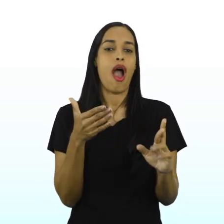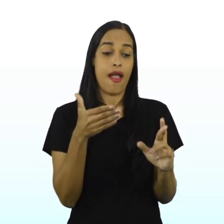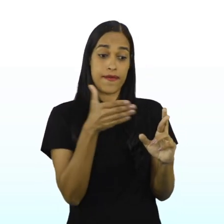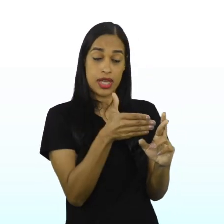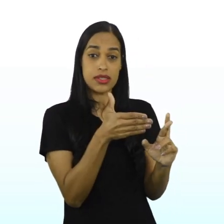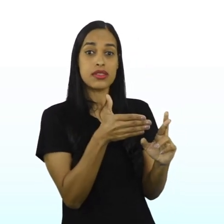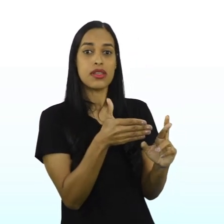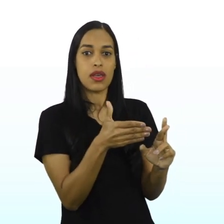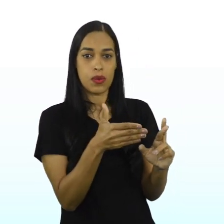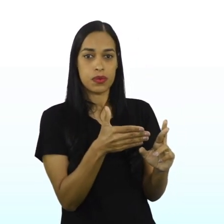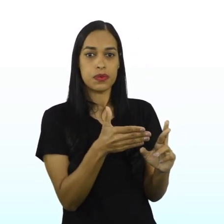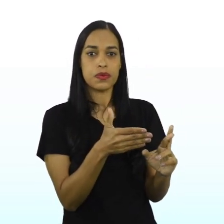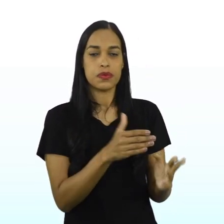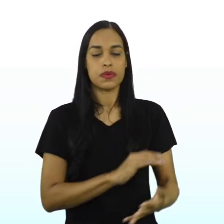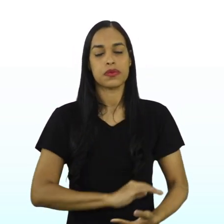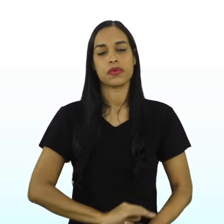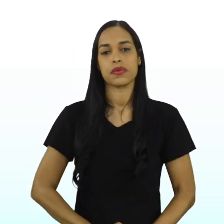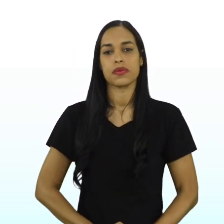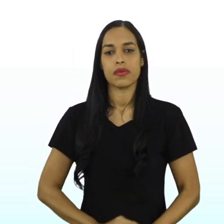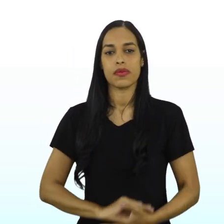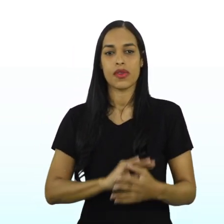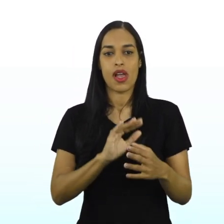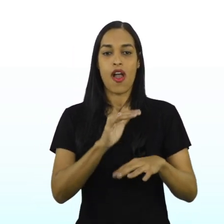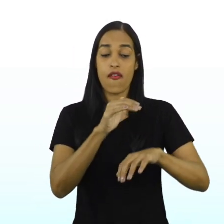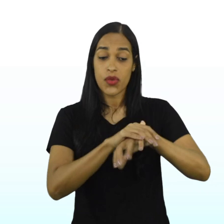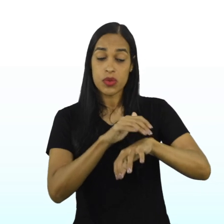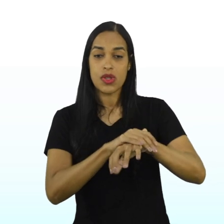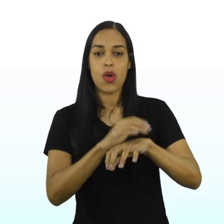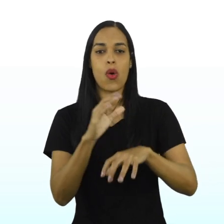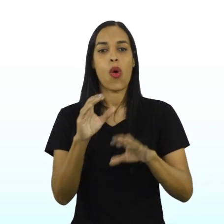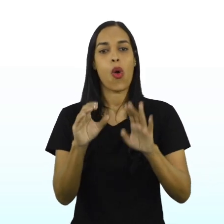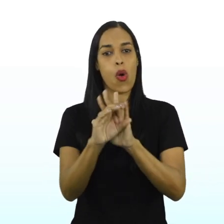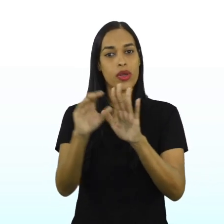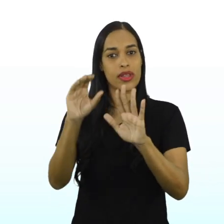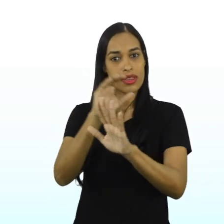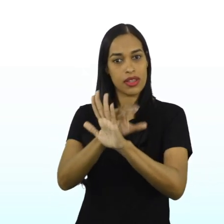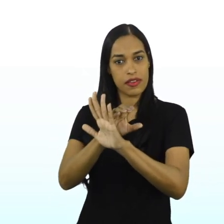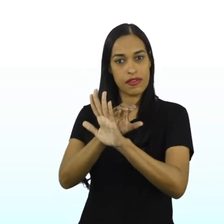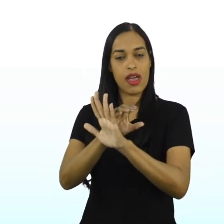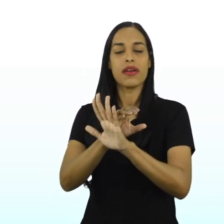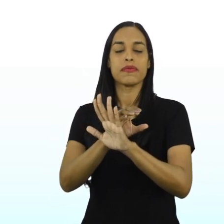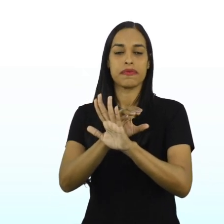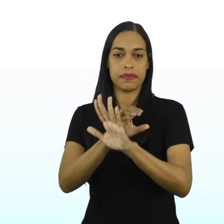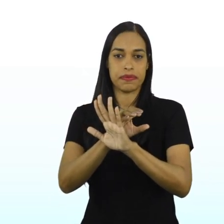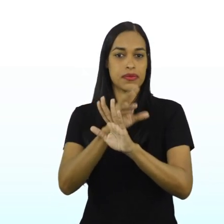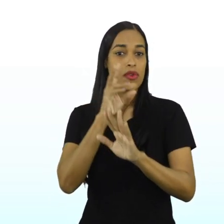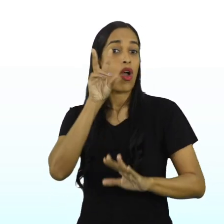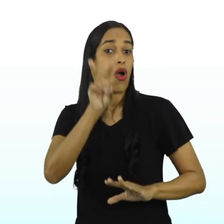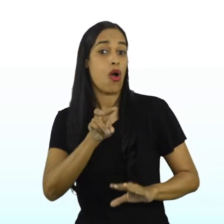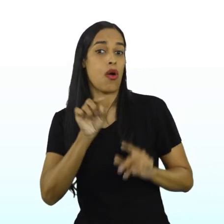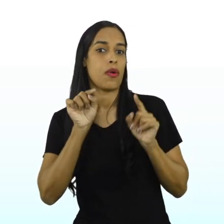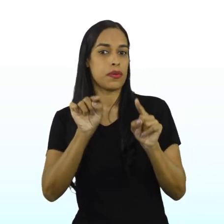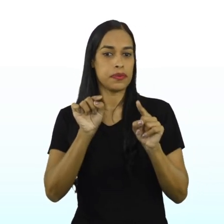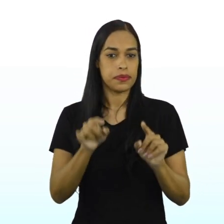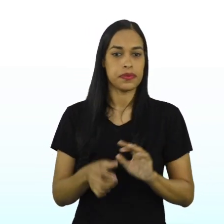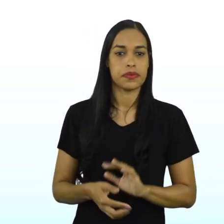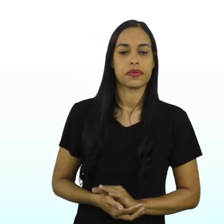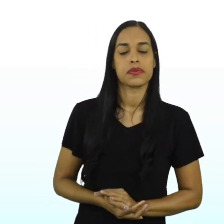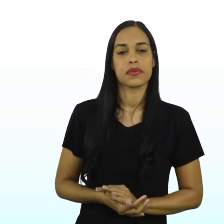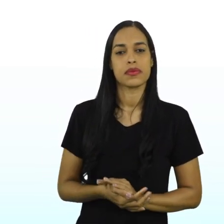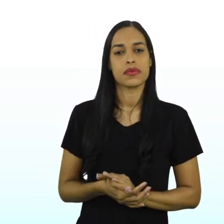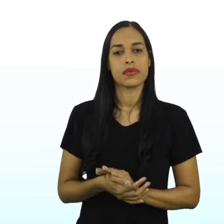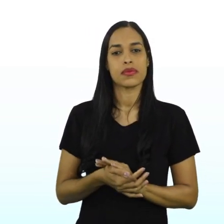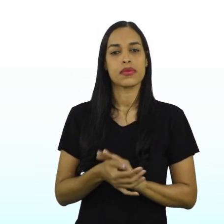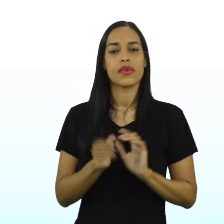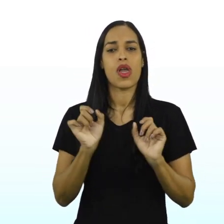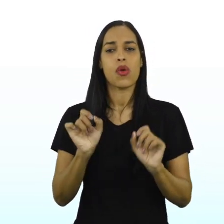referencial. A função conativa, olha lá, é o recurso